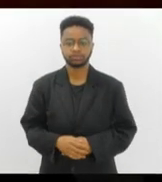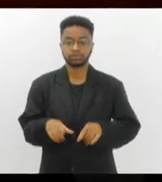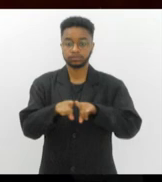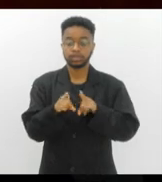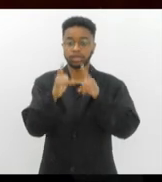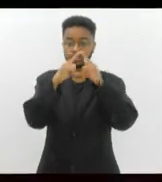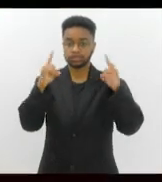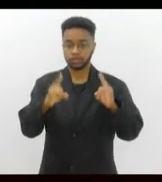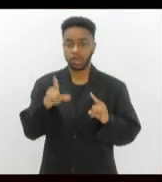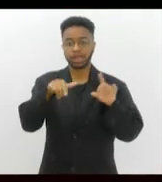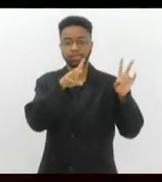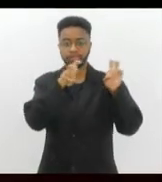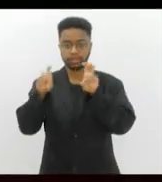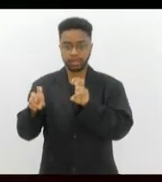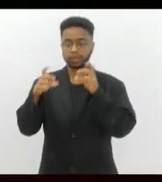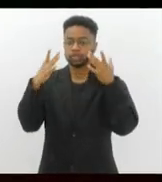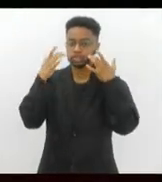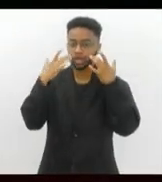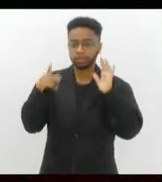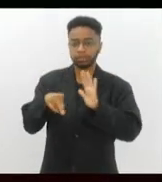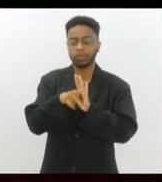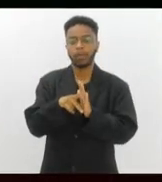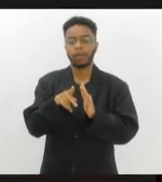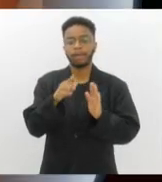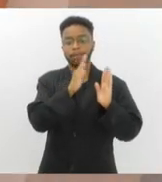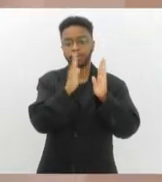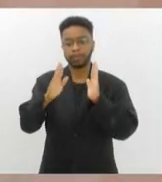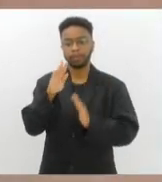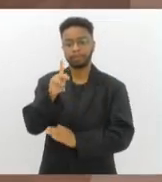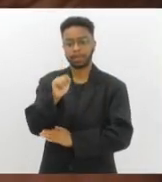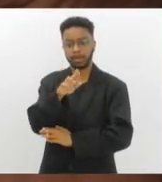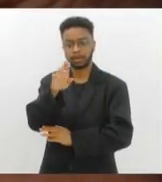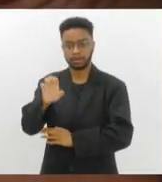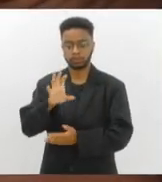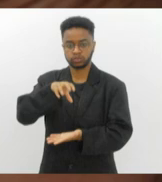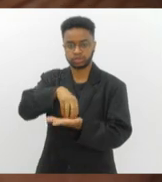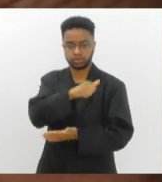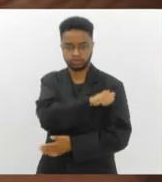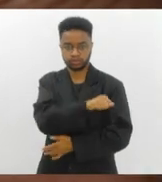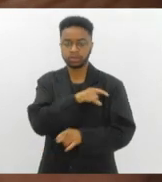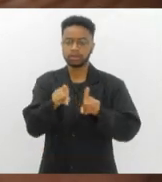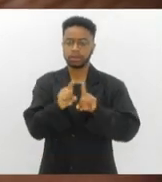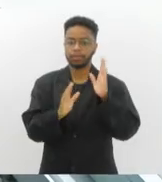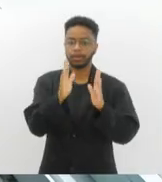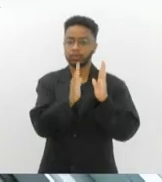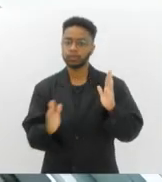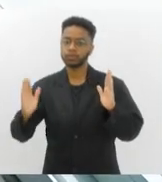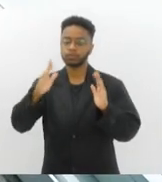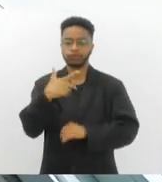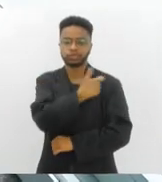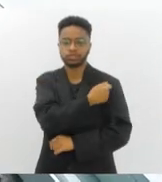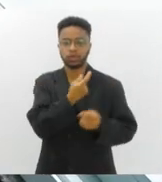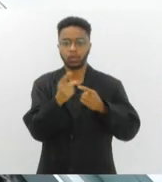é o tema do espetáculo do Teatro da Biblioteca Parque Estadual, no centro. Prorrogado prazo de vacinação contra a